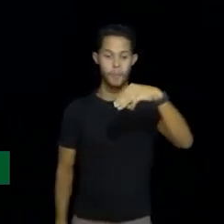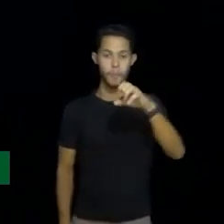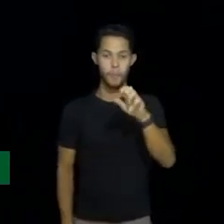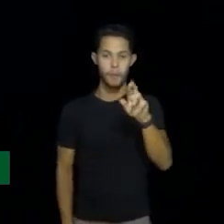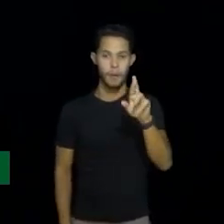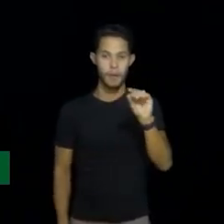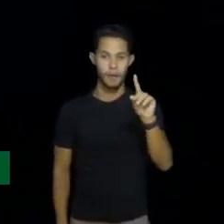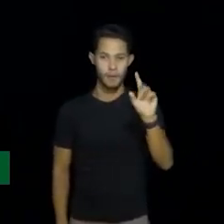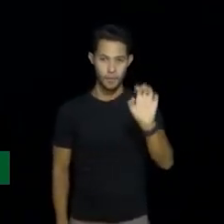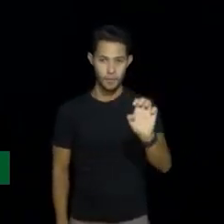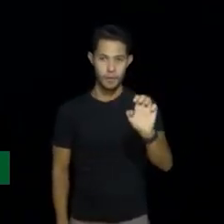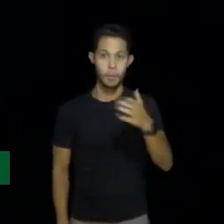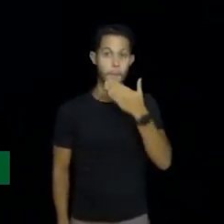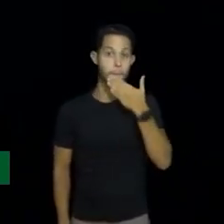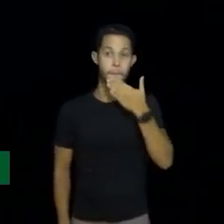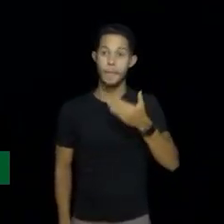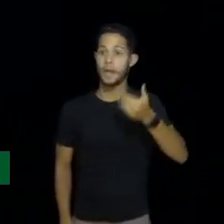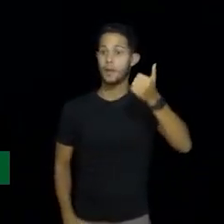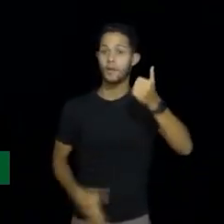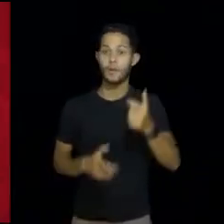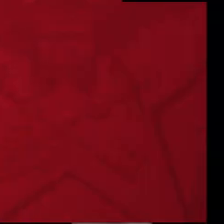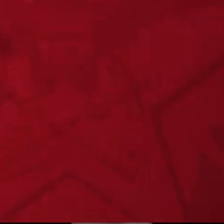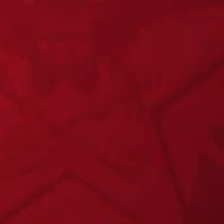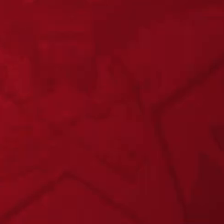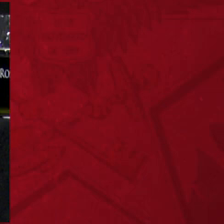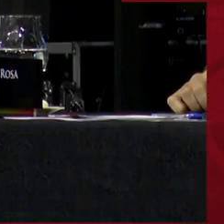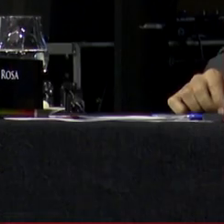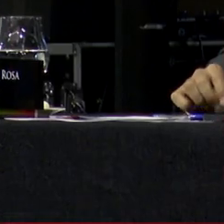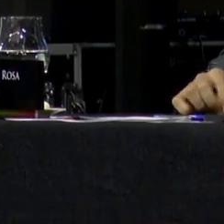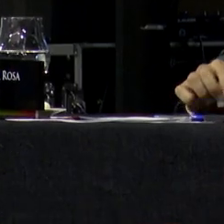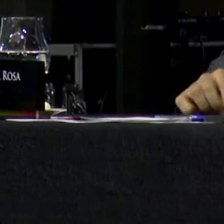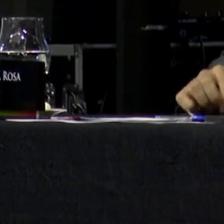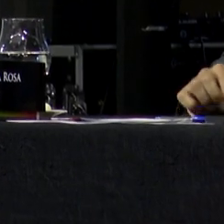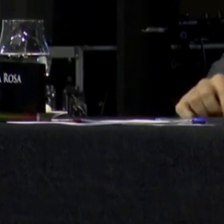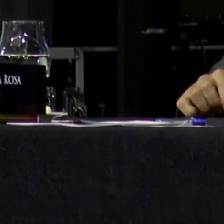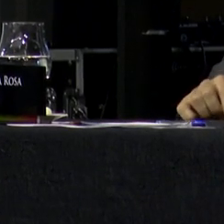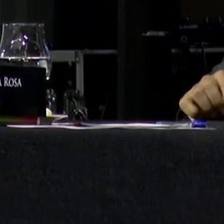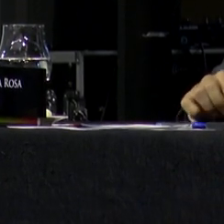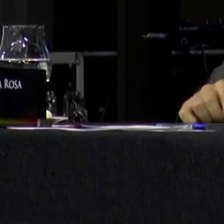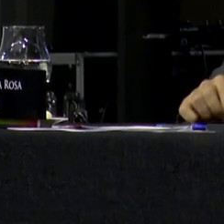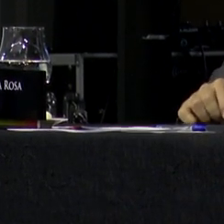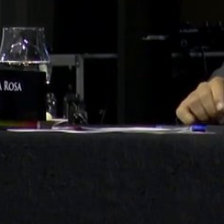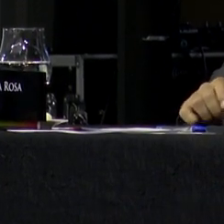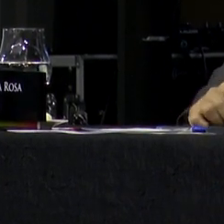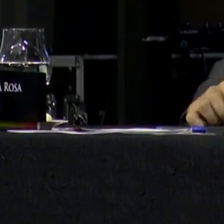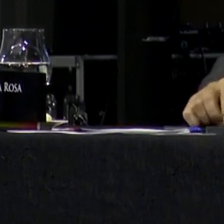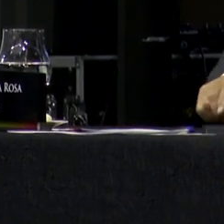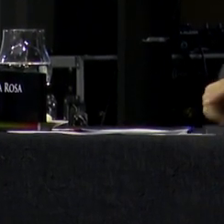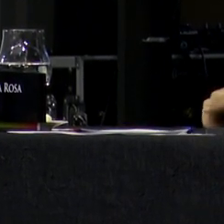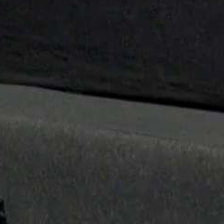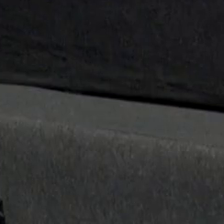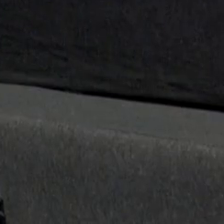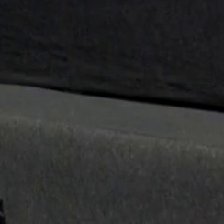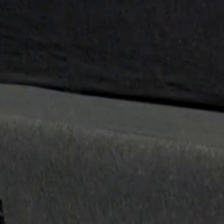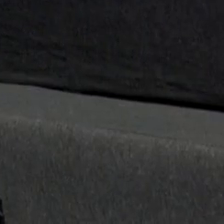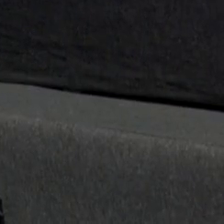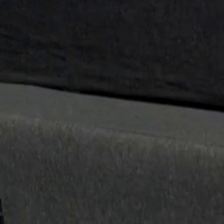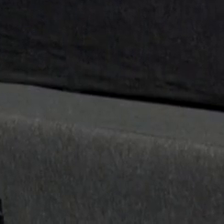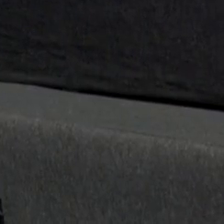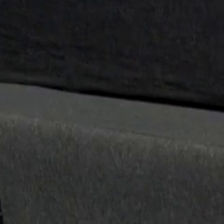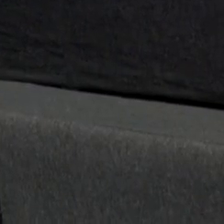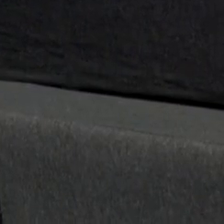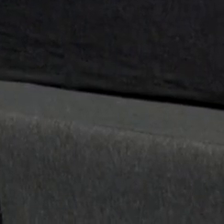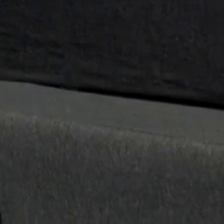Melhores Destinos, que é o maior portal turístico do país. Representado pela presidente Rose Figueiredo, teve a oportunidade